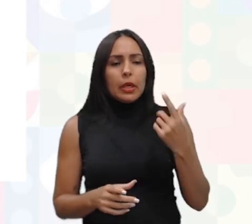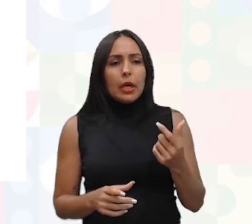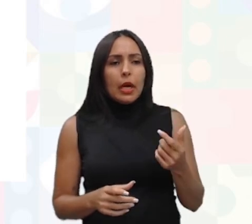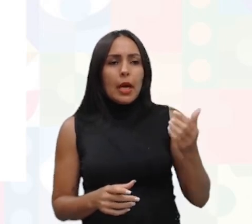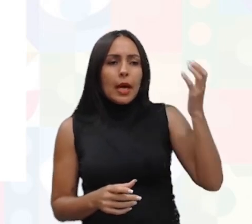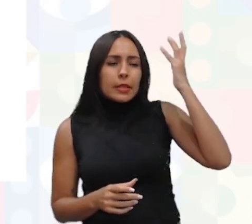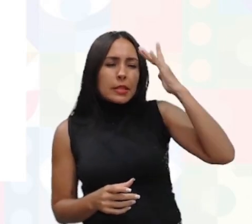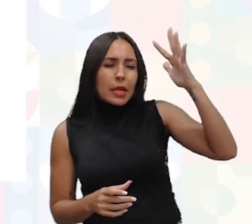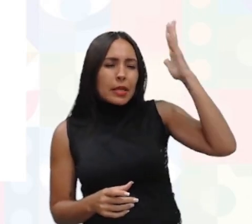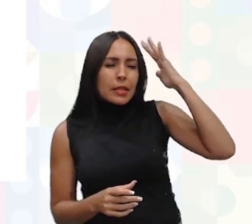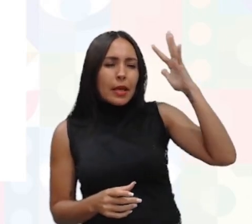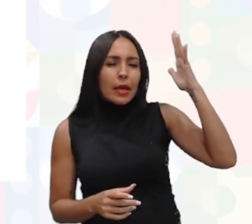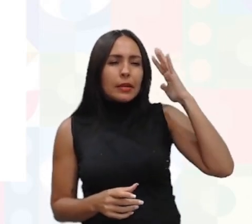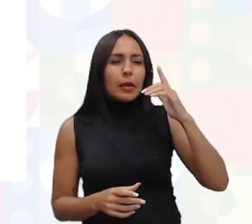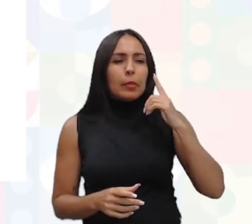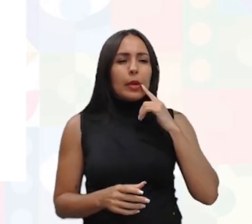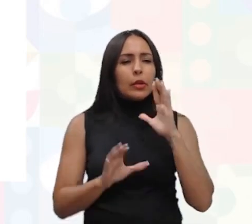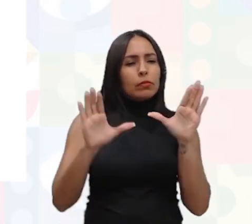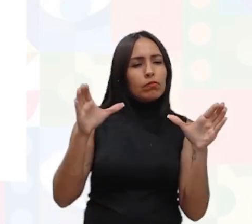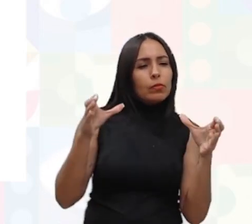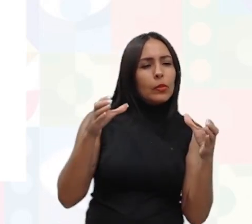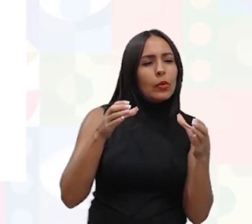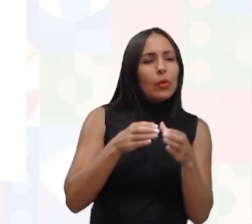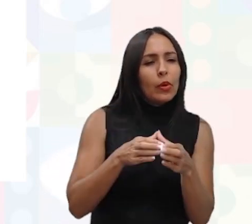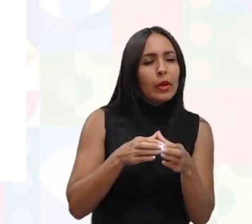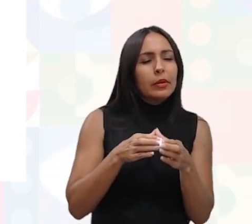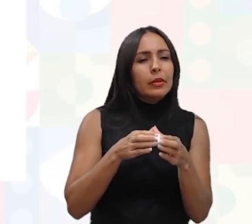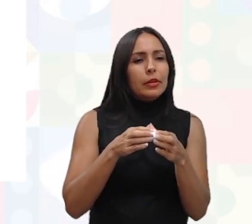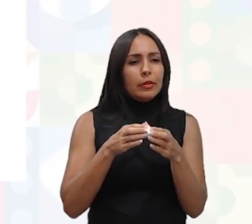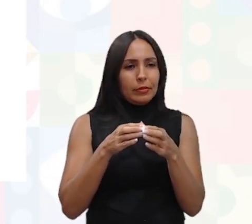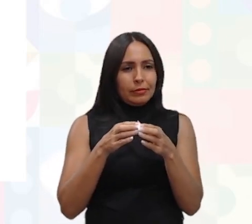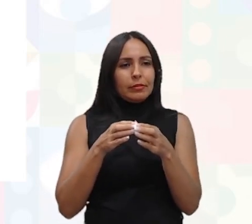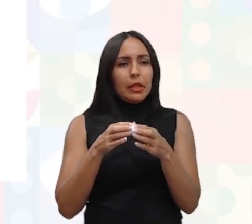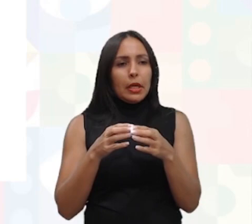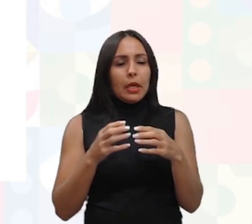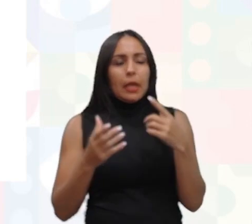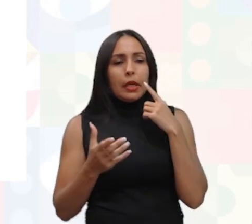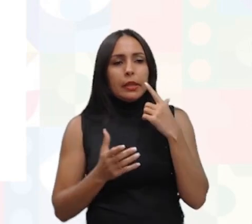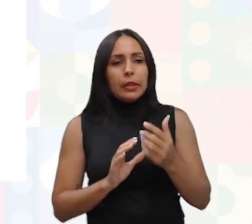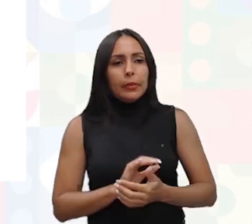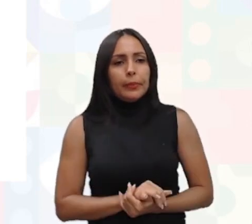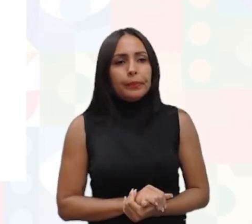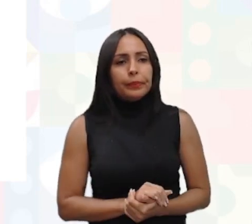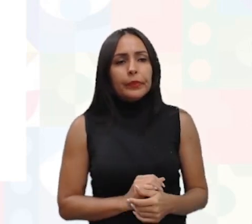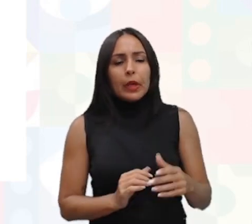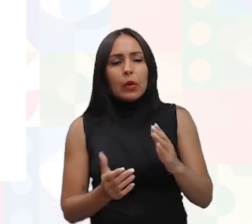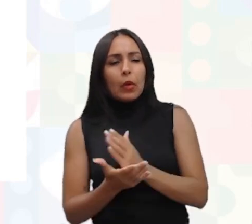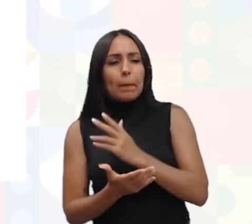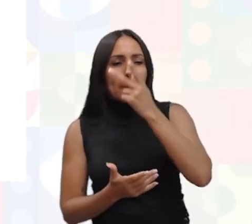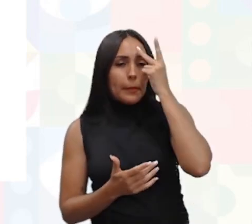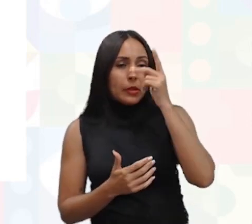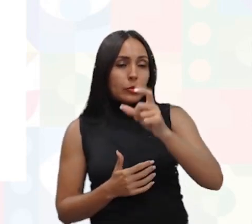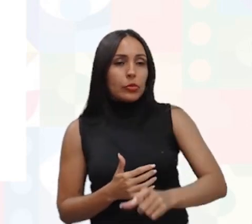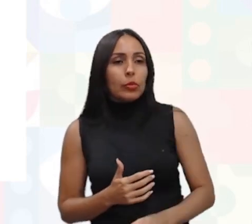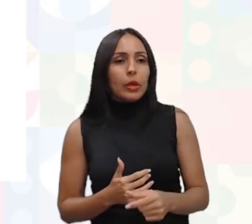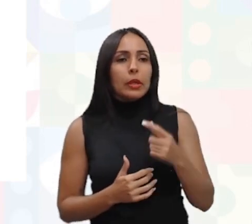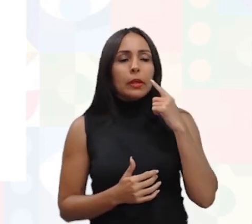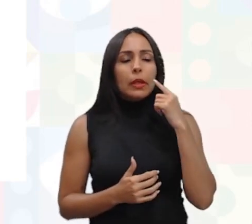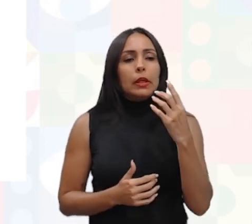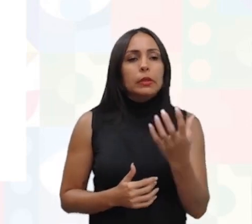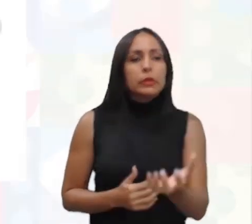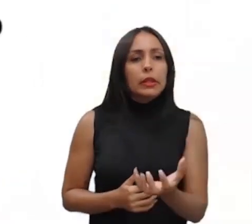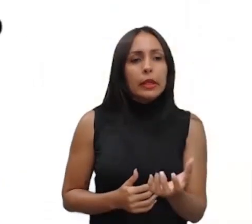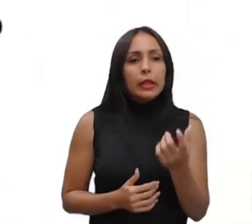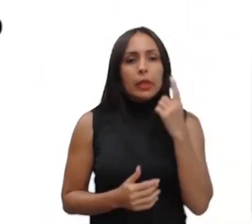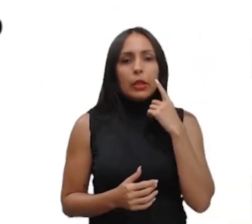financiamento coletivo. A gente observa muito isso acontecendo nas redes sociais. Alguma pessoa está querendo, buscando